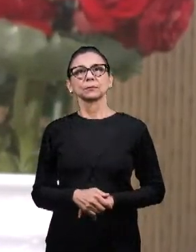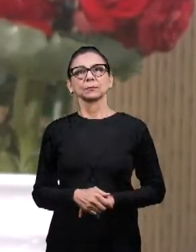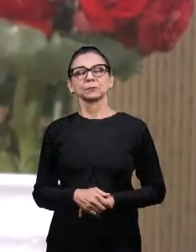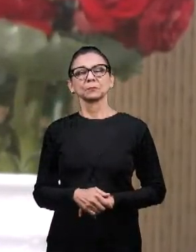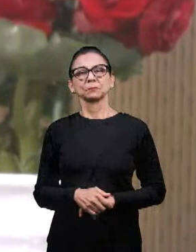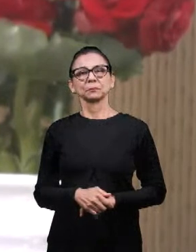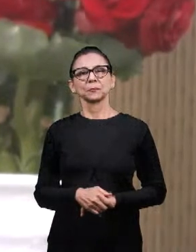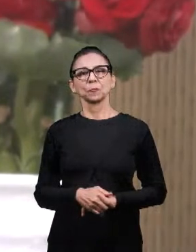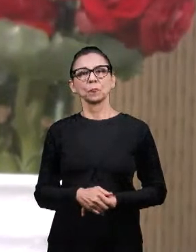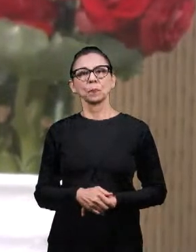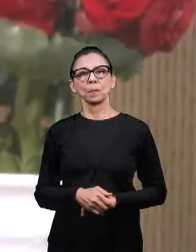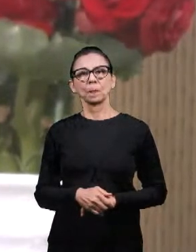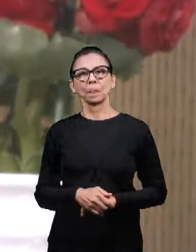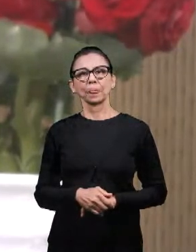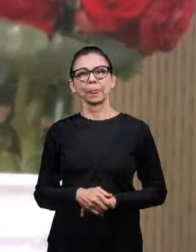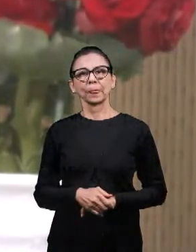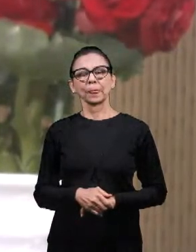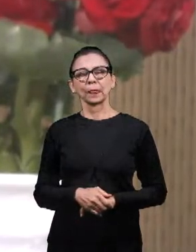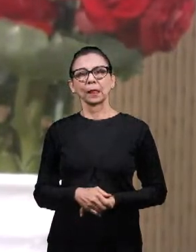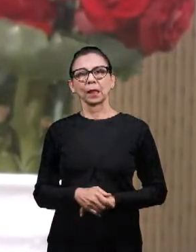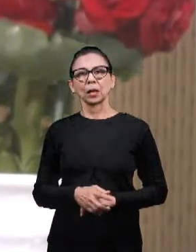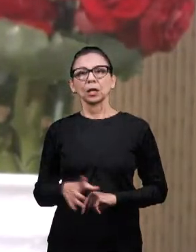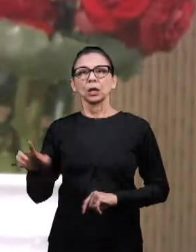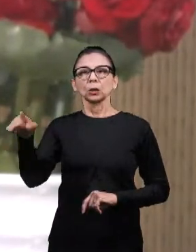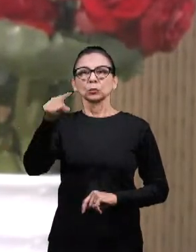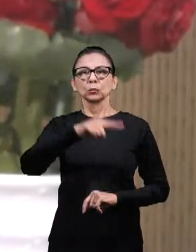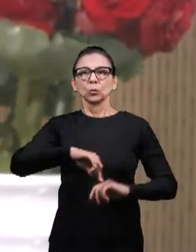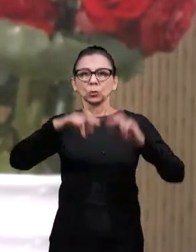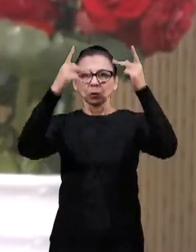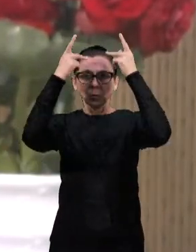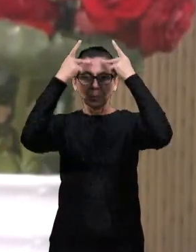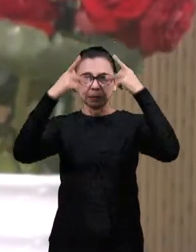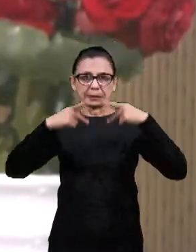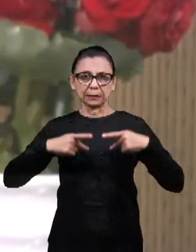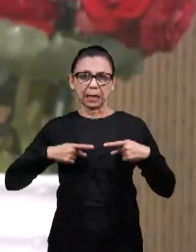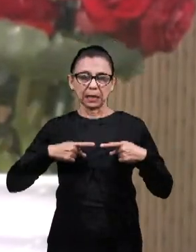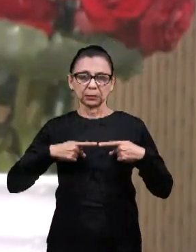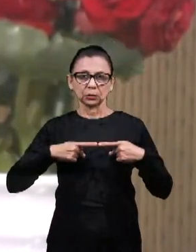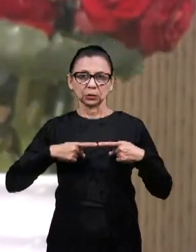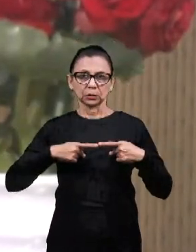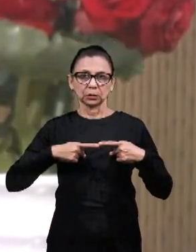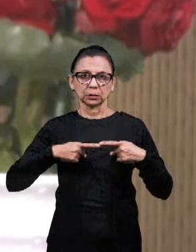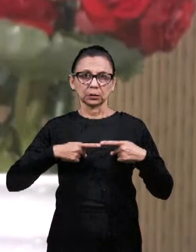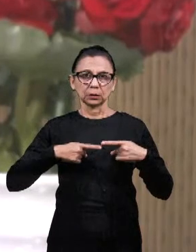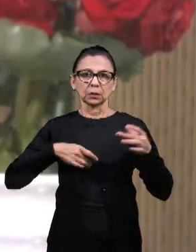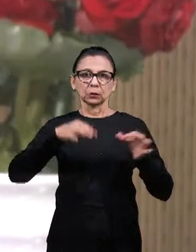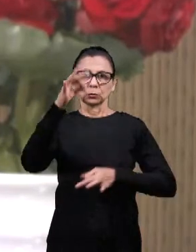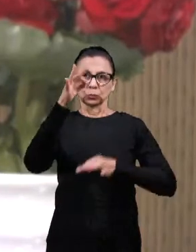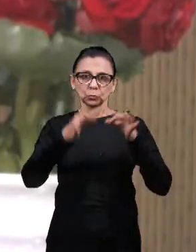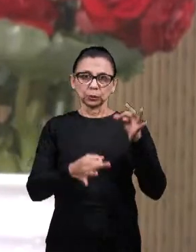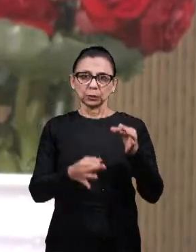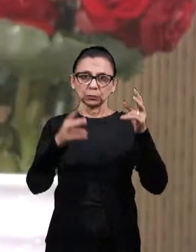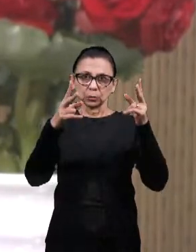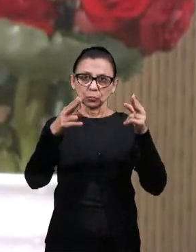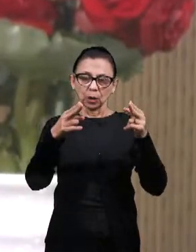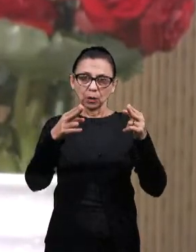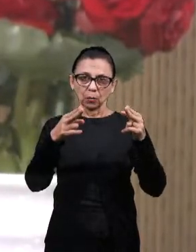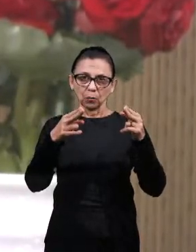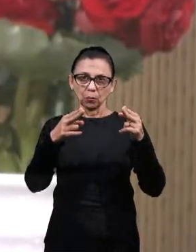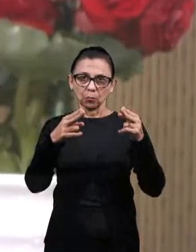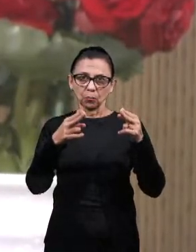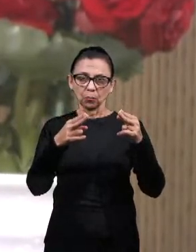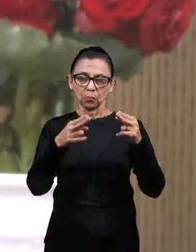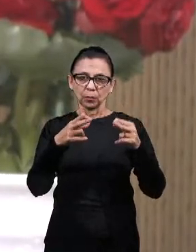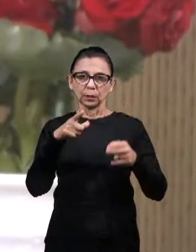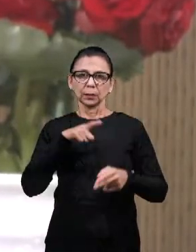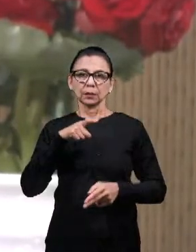debaixo do mesmo juízo para exercer a mesma misericórdia. Então, o Senhor tinha salvação para judeus